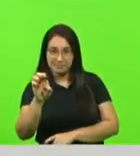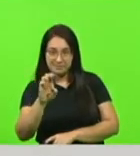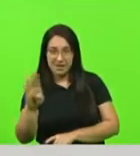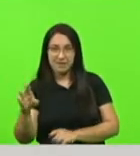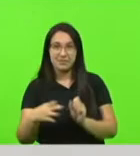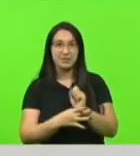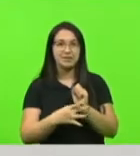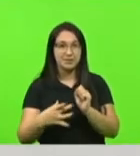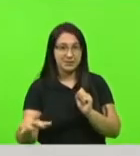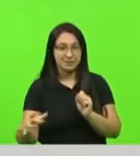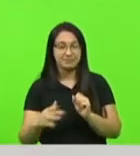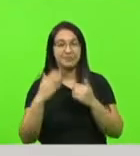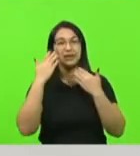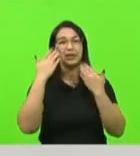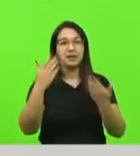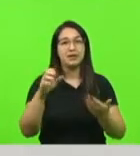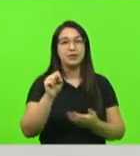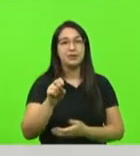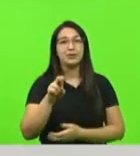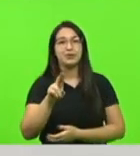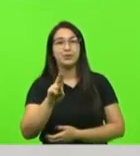Agradeço a presença da senhora Sueli